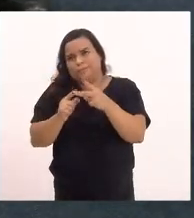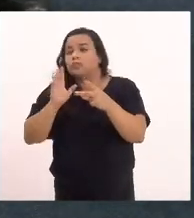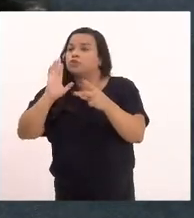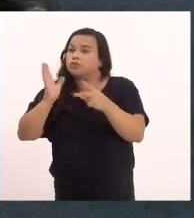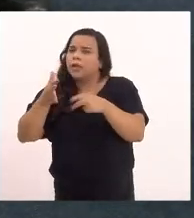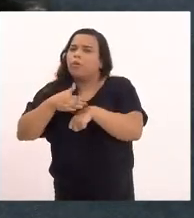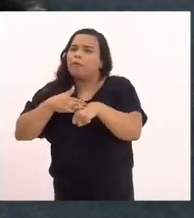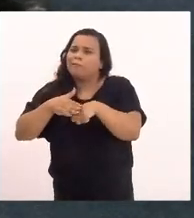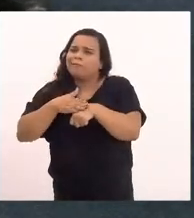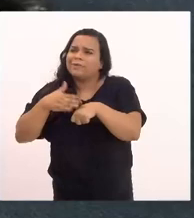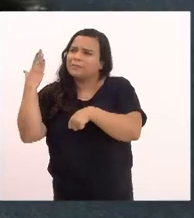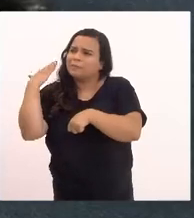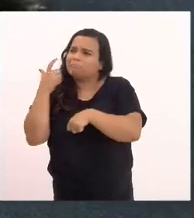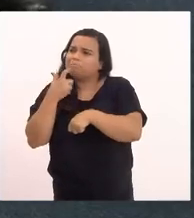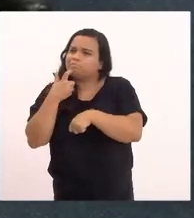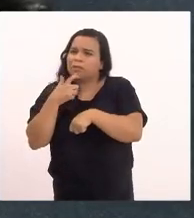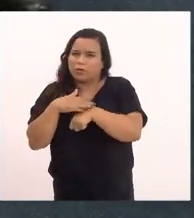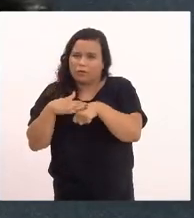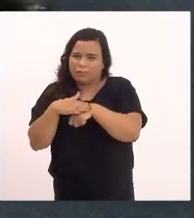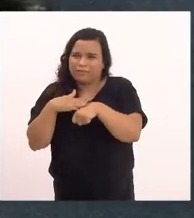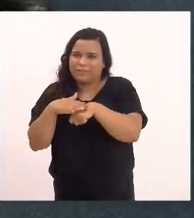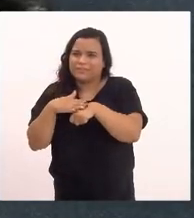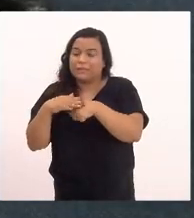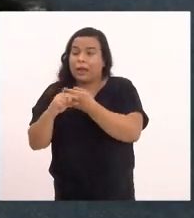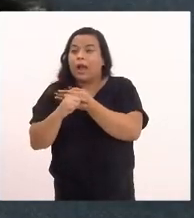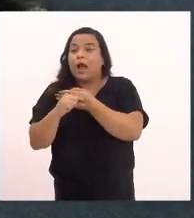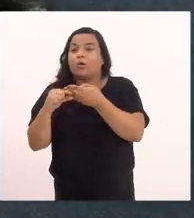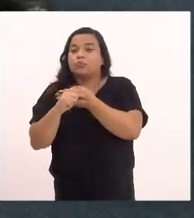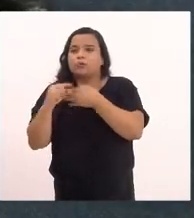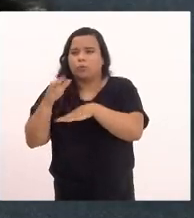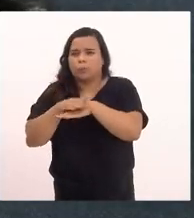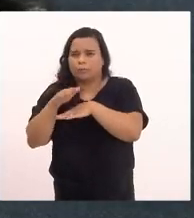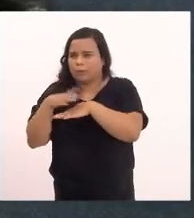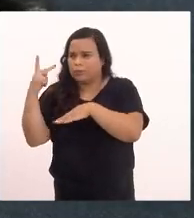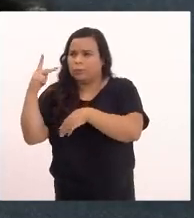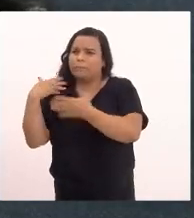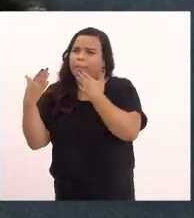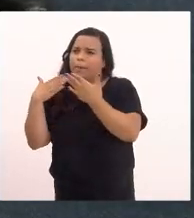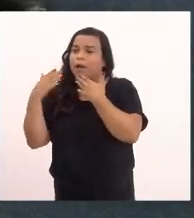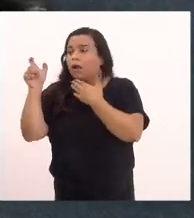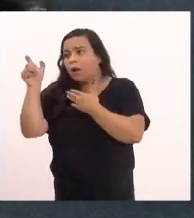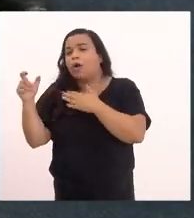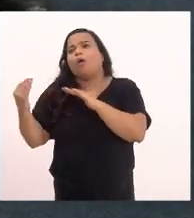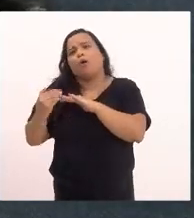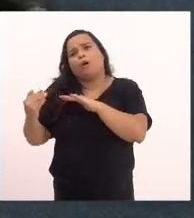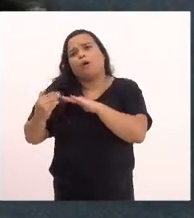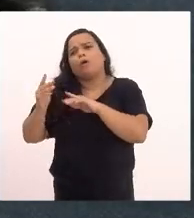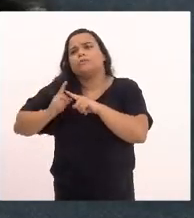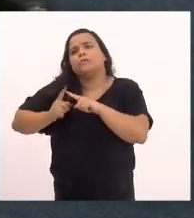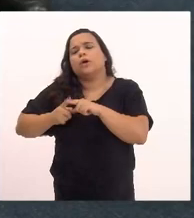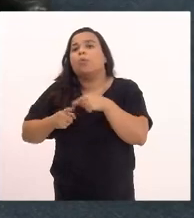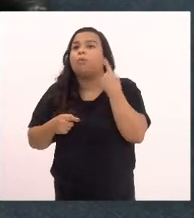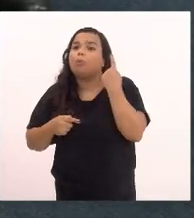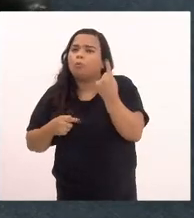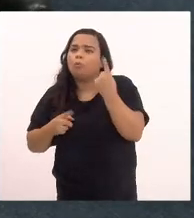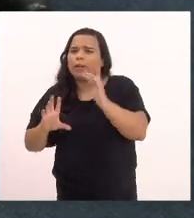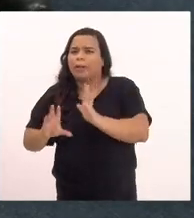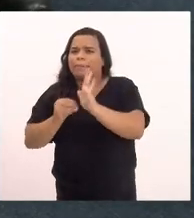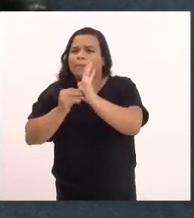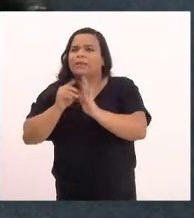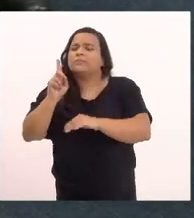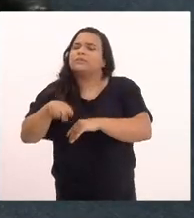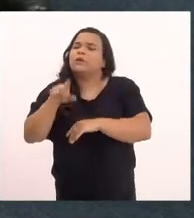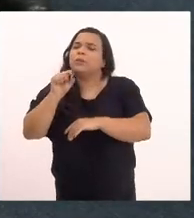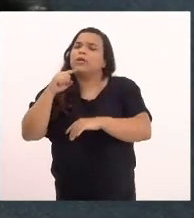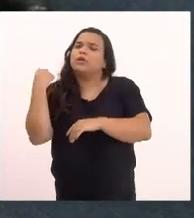agora mesmo com o autor e ele concorda, né? Porque uma é exatamente a gente